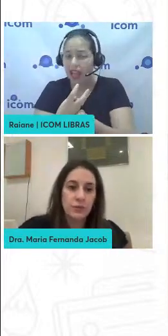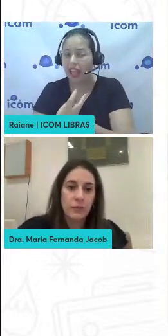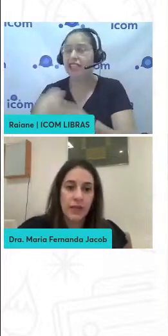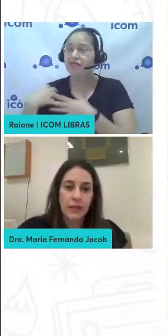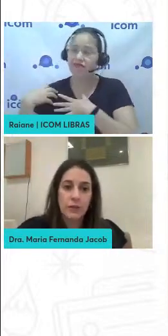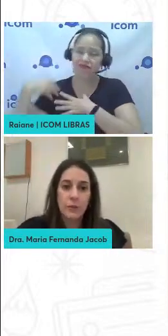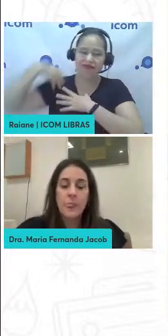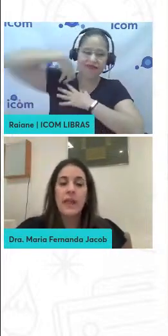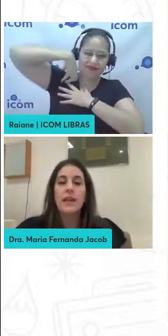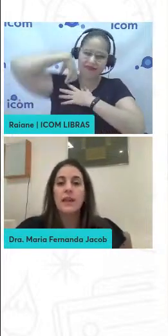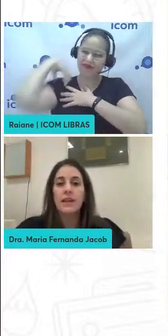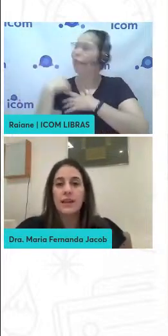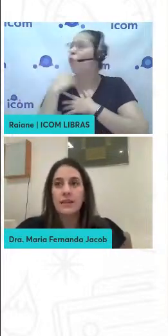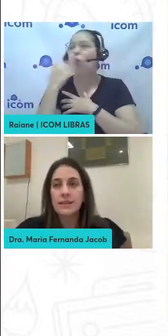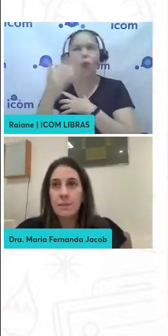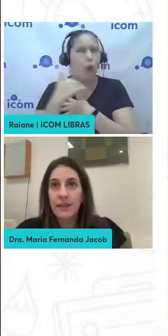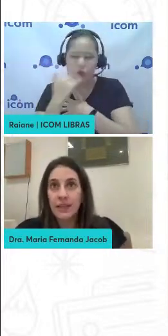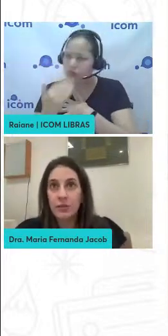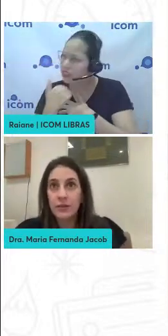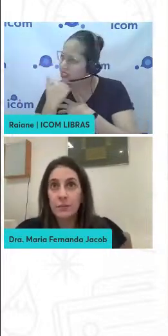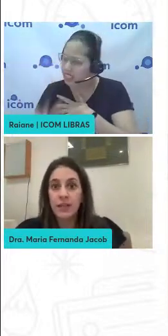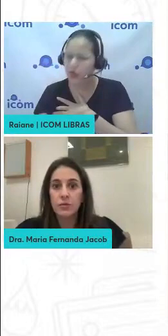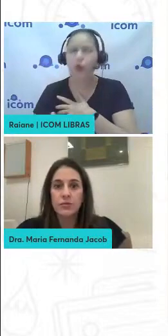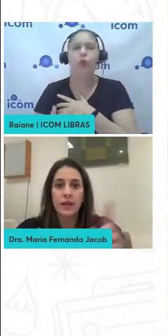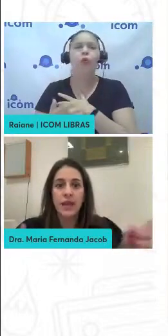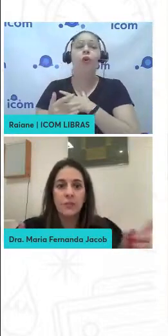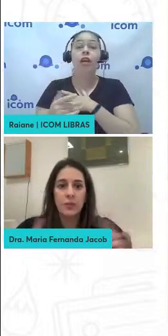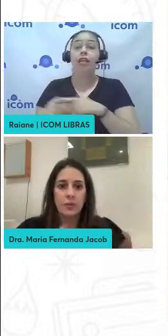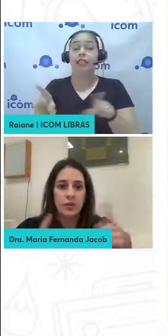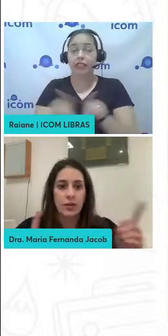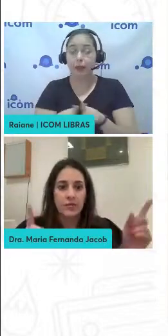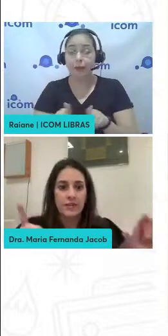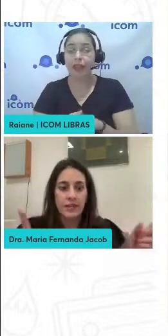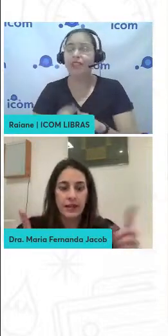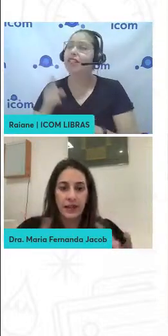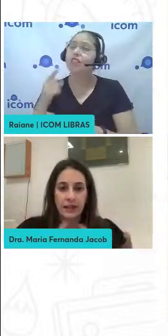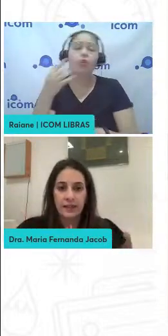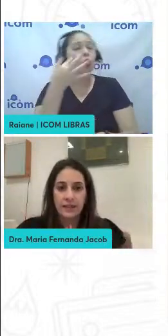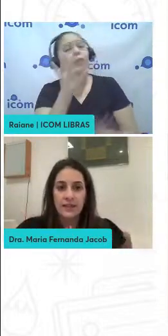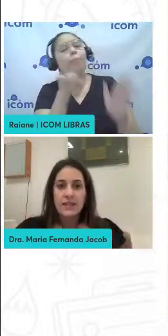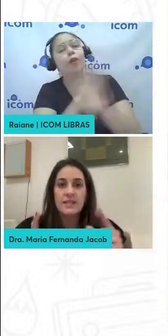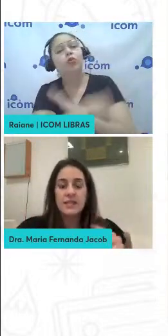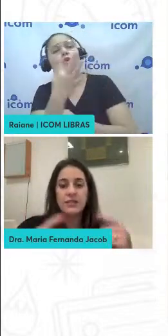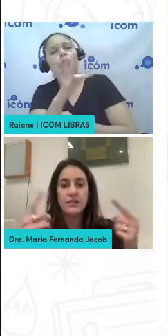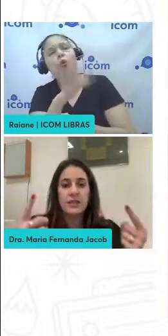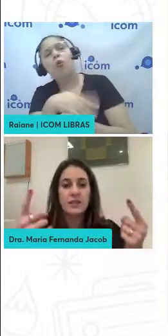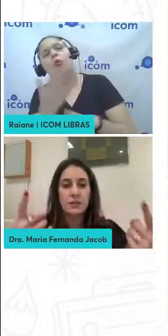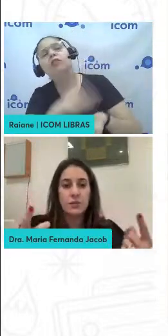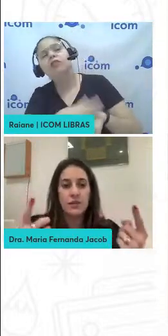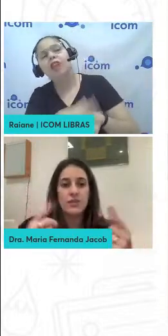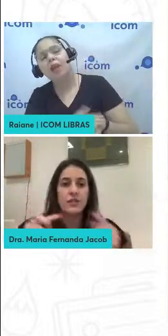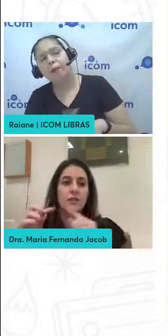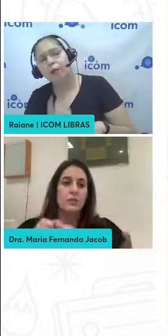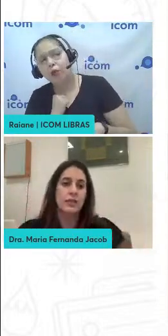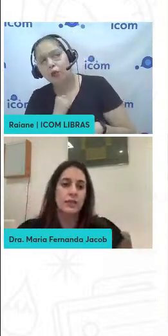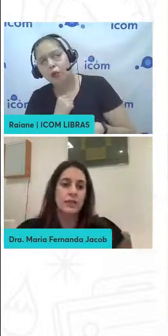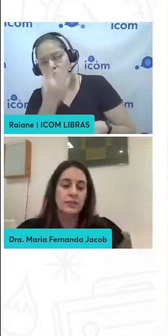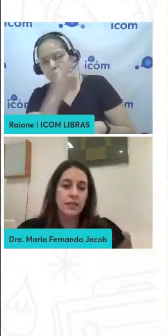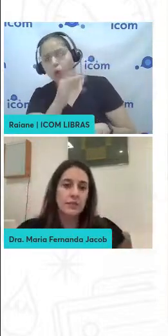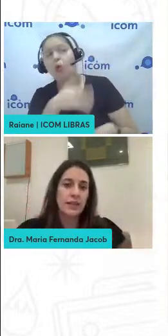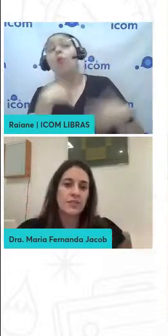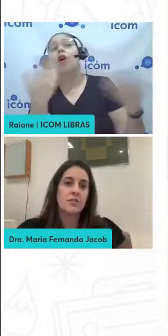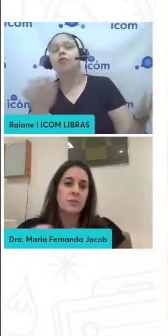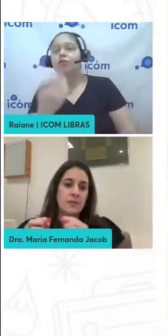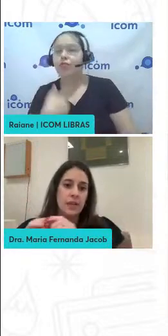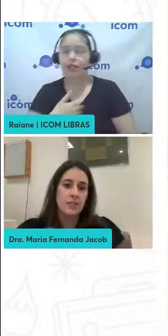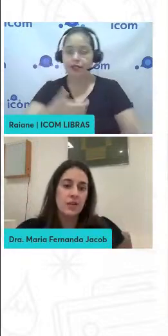de movimento, dependendo também do tempo que houve essa queda, se você desconfia de fratura,